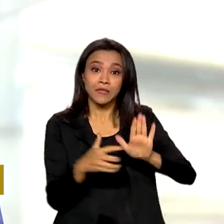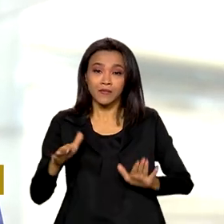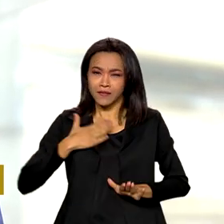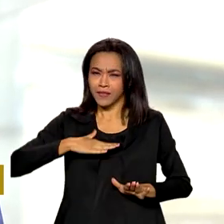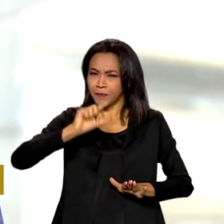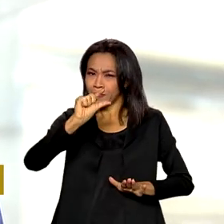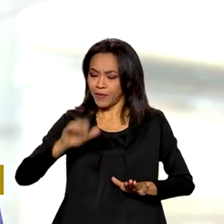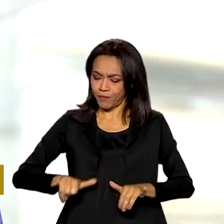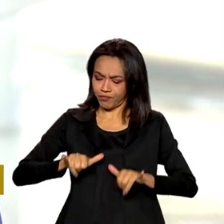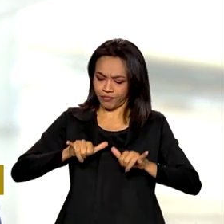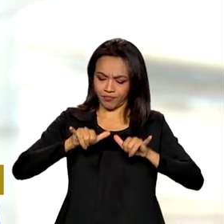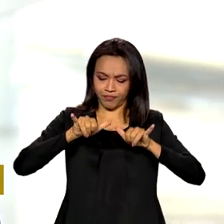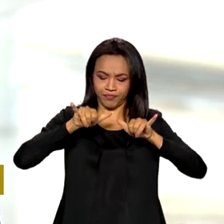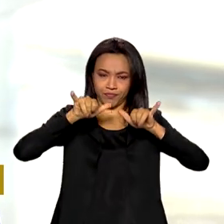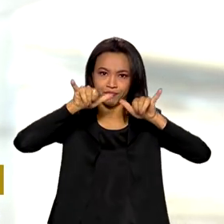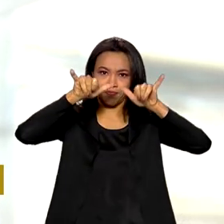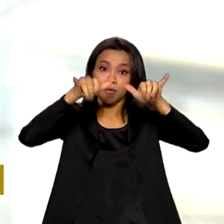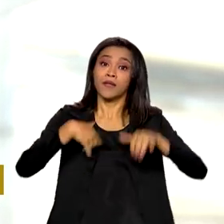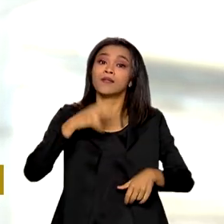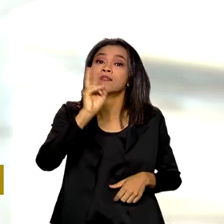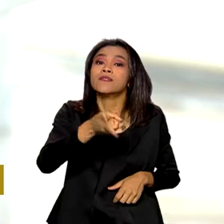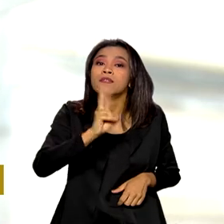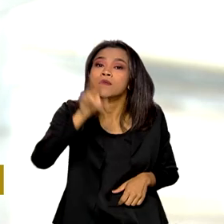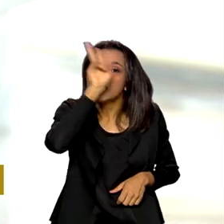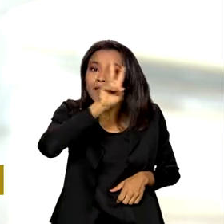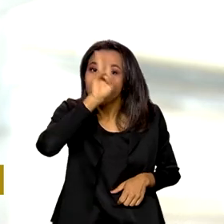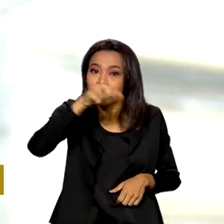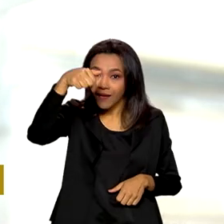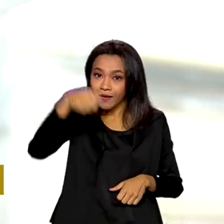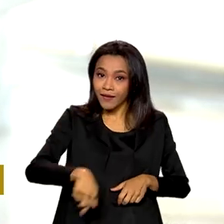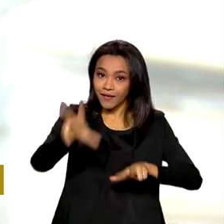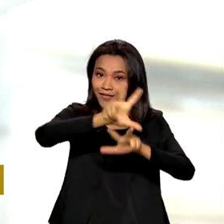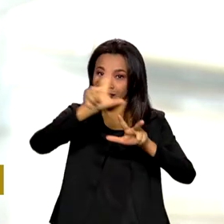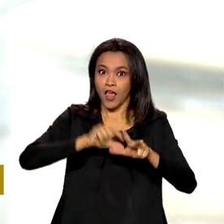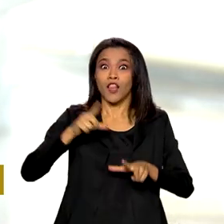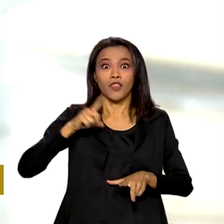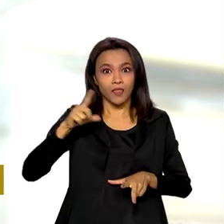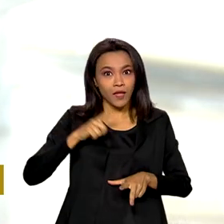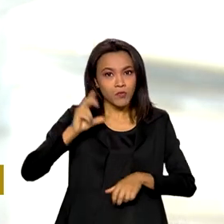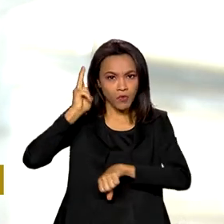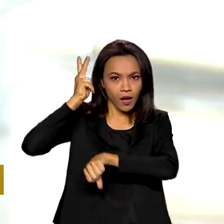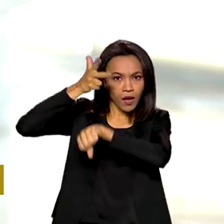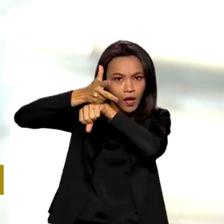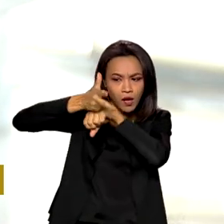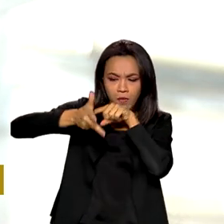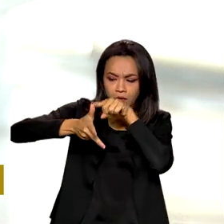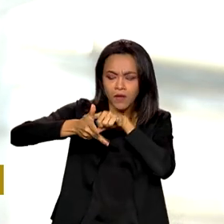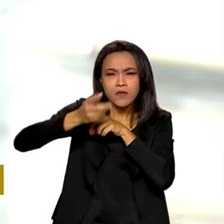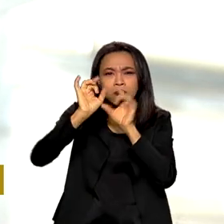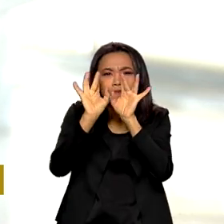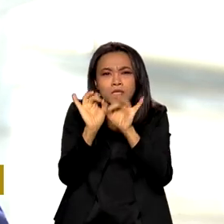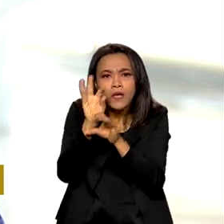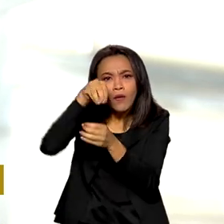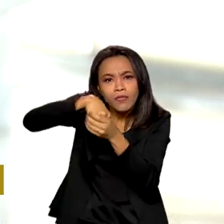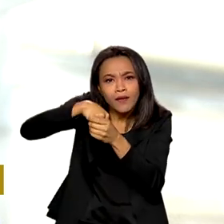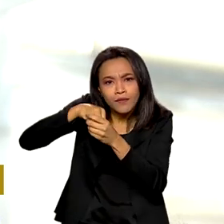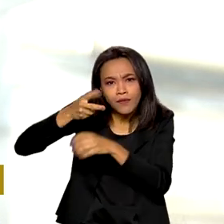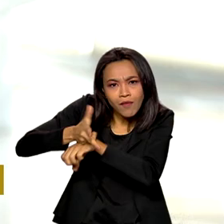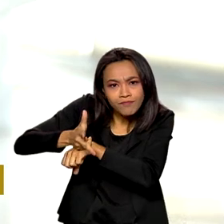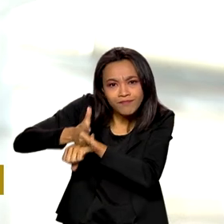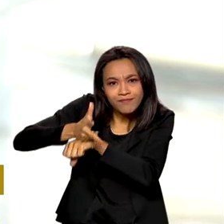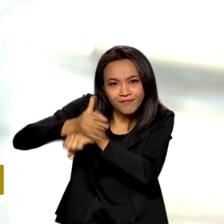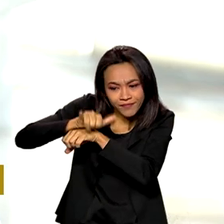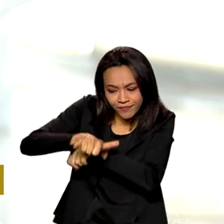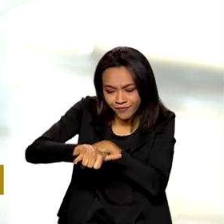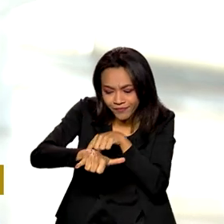daqui a pouco. E a gente tem, lembrando sempre, né, a TV Brasil tem uma câmera exclusiva dentro de aeronaves. Bom, como ela mesma disse,